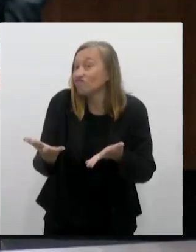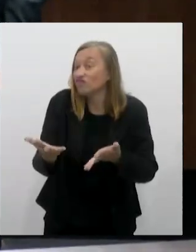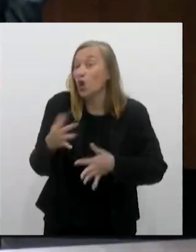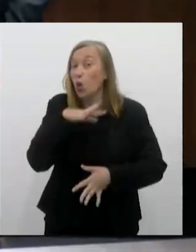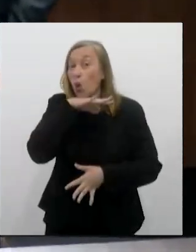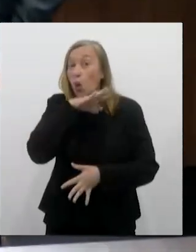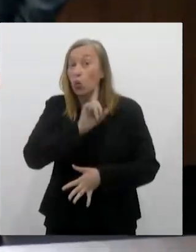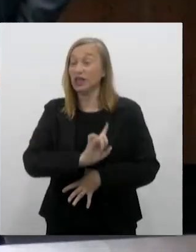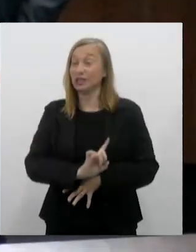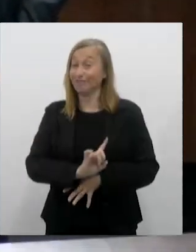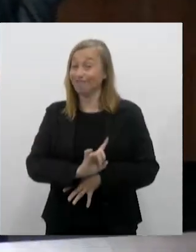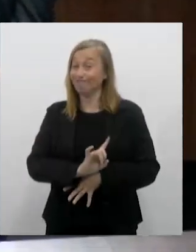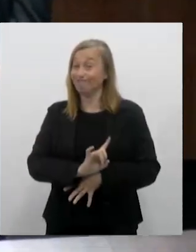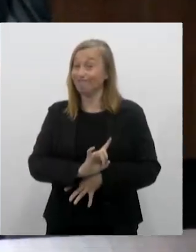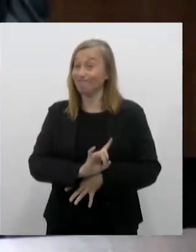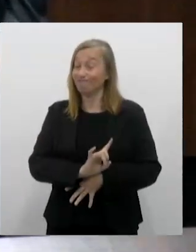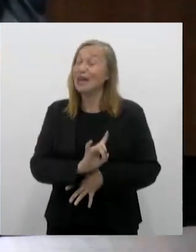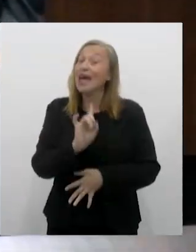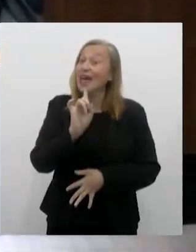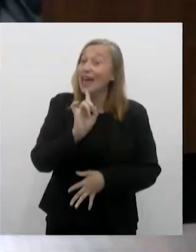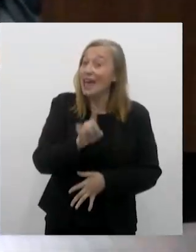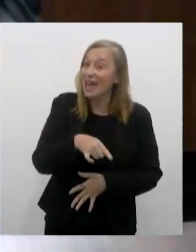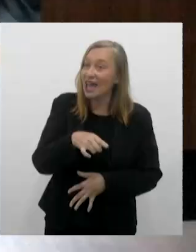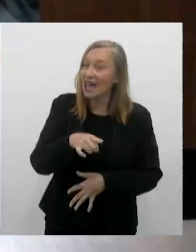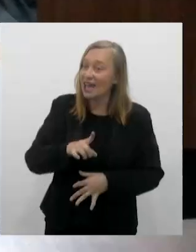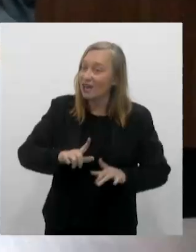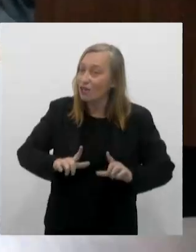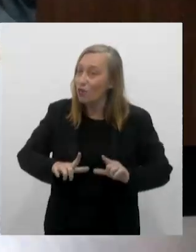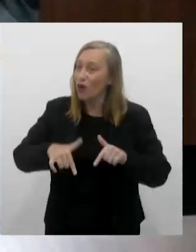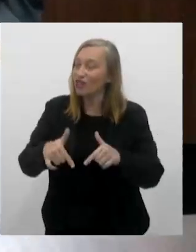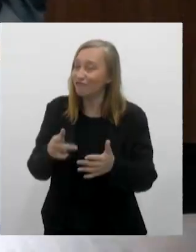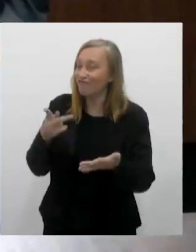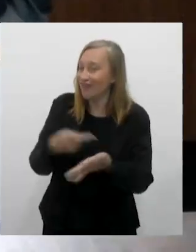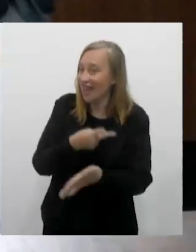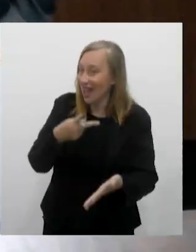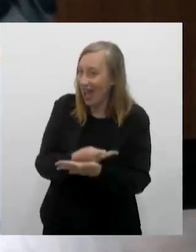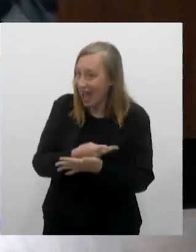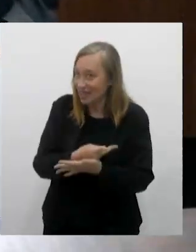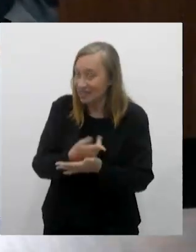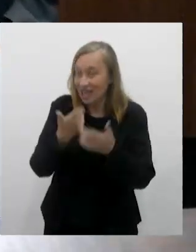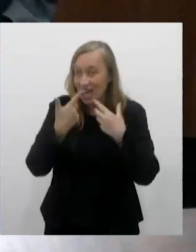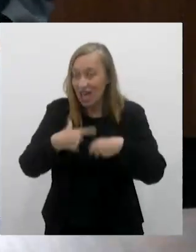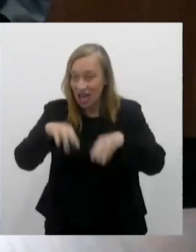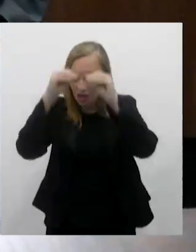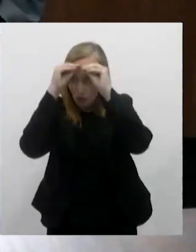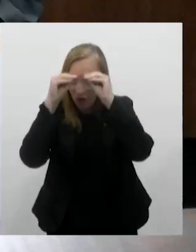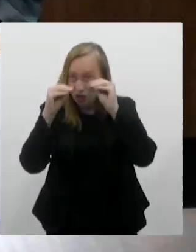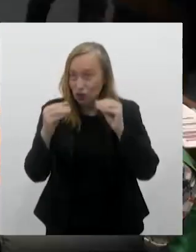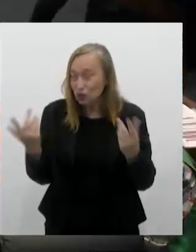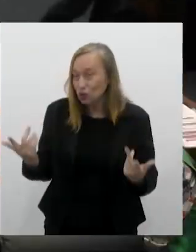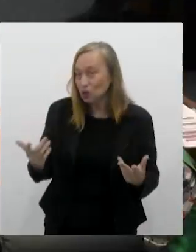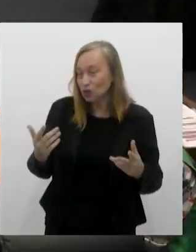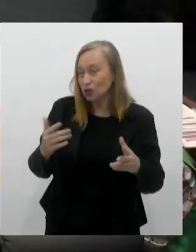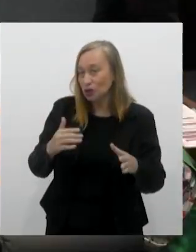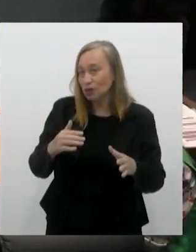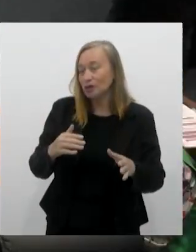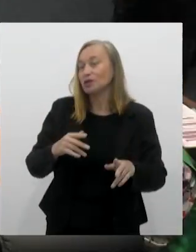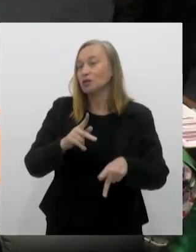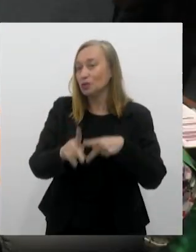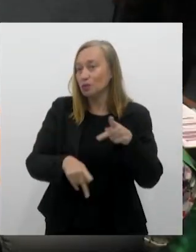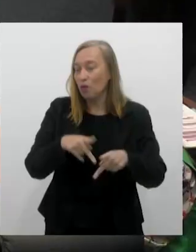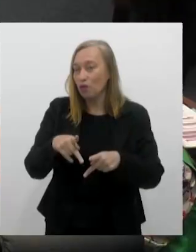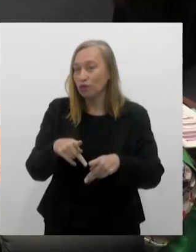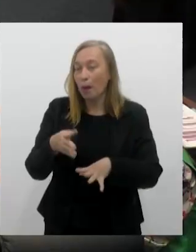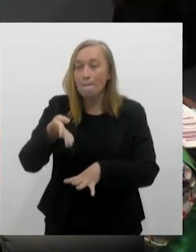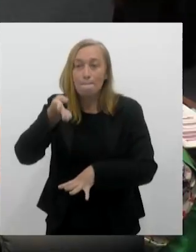nojento, é um ato de irracionalidade, em linguagem popular, de burrice